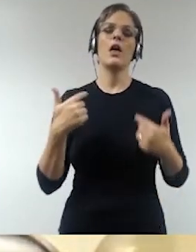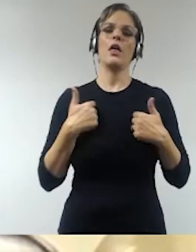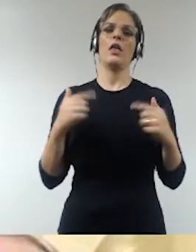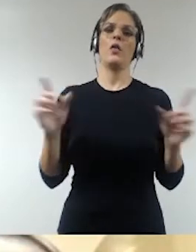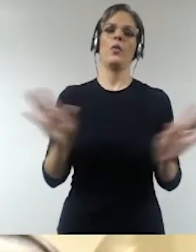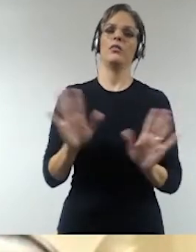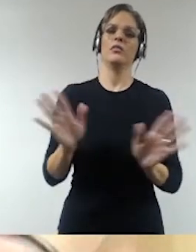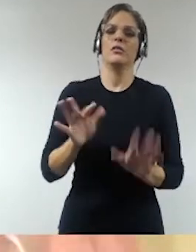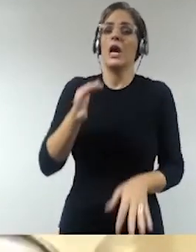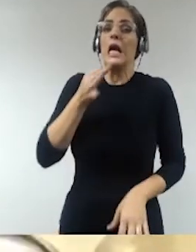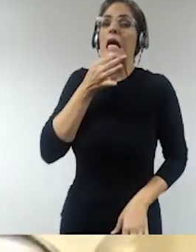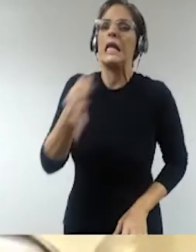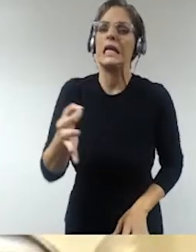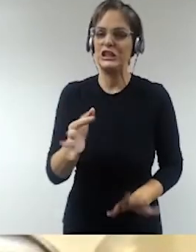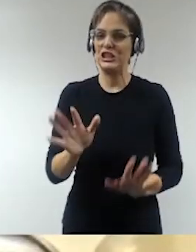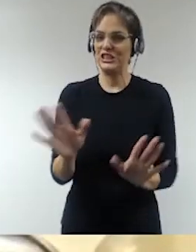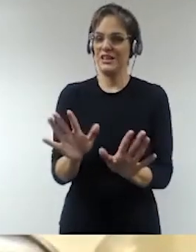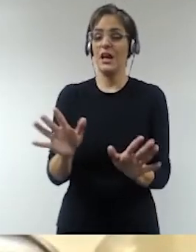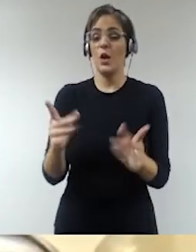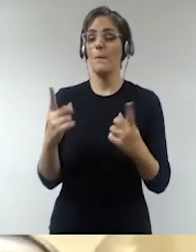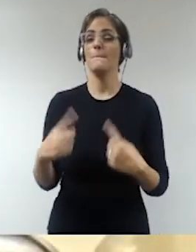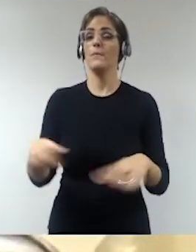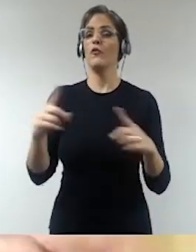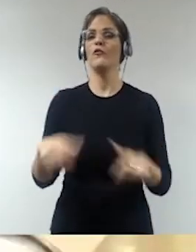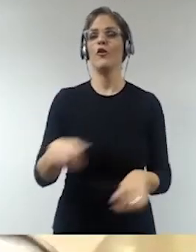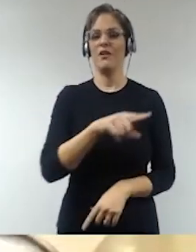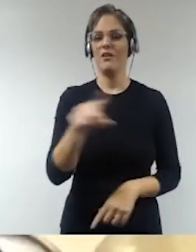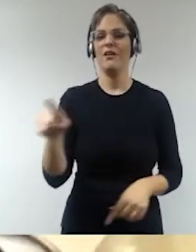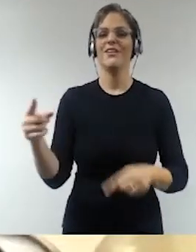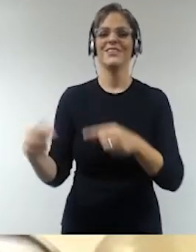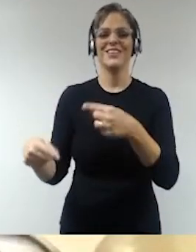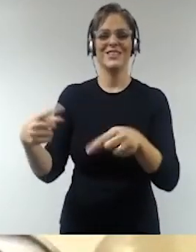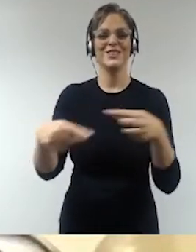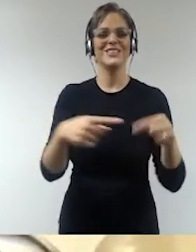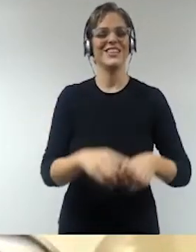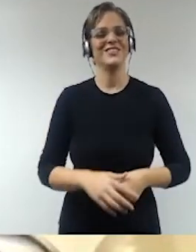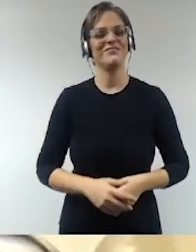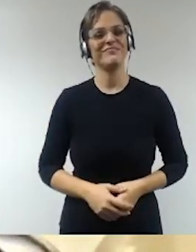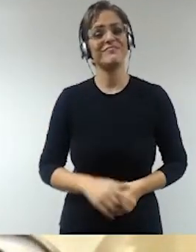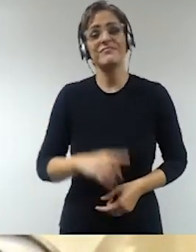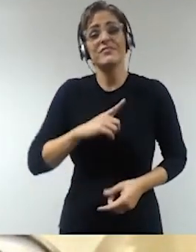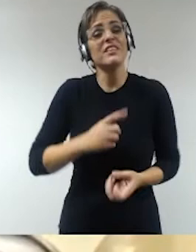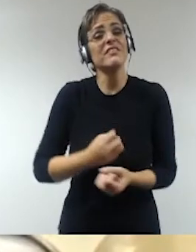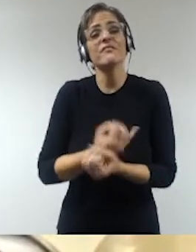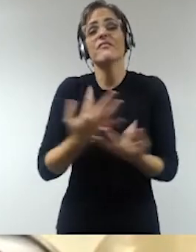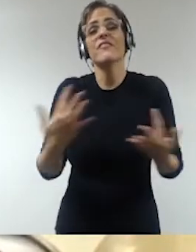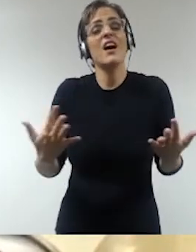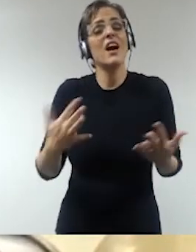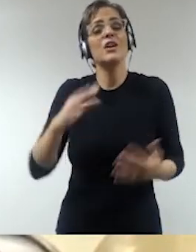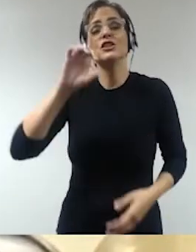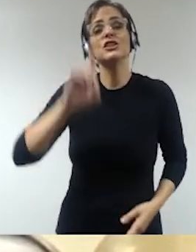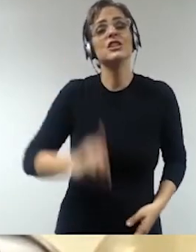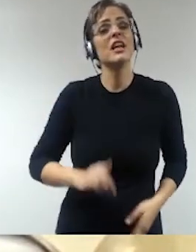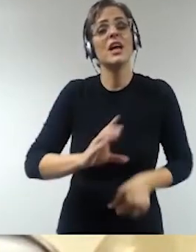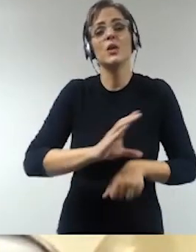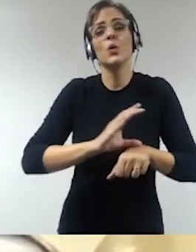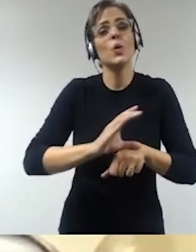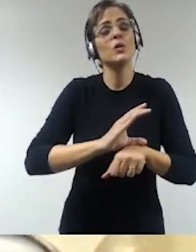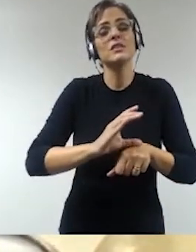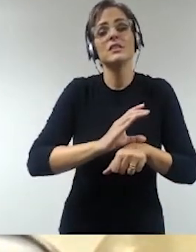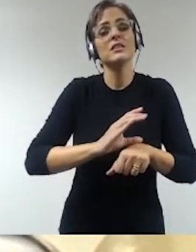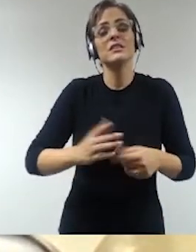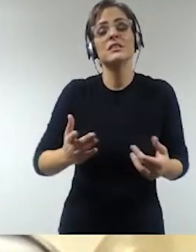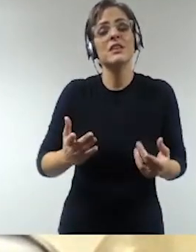eu estou suscitando aqui uma discussão. Nós temos vários direitos constitucionais e fundamentais em conflito. Eu